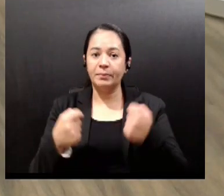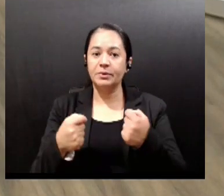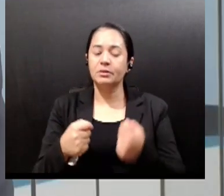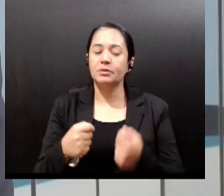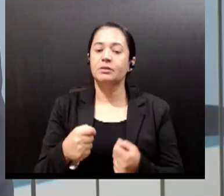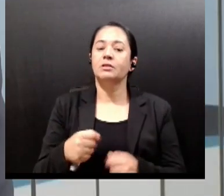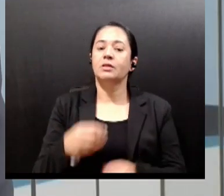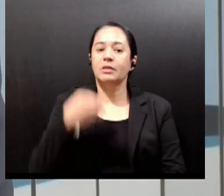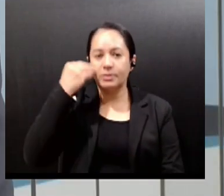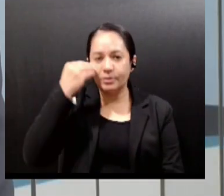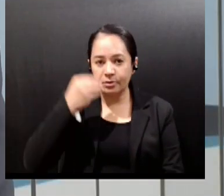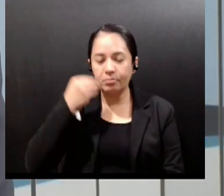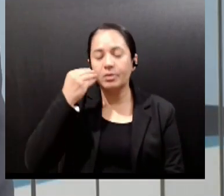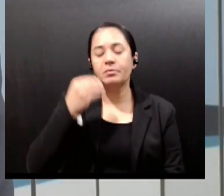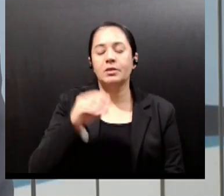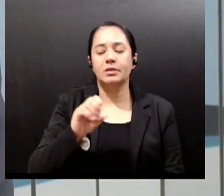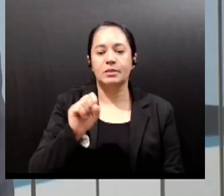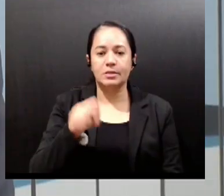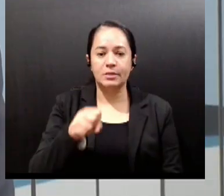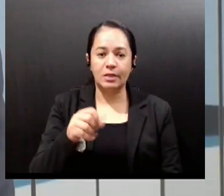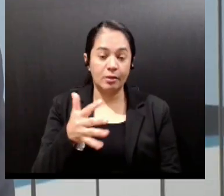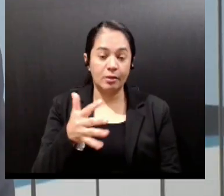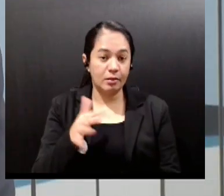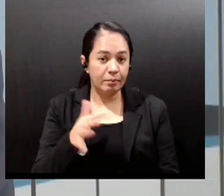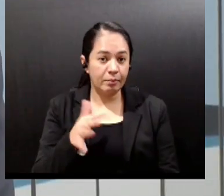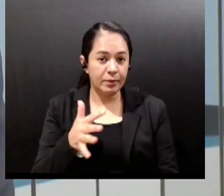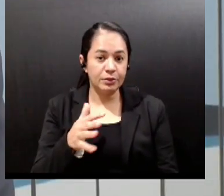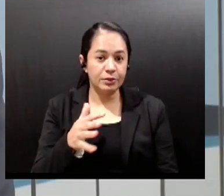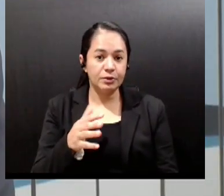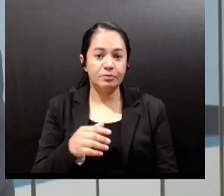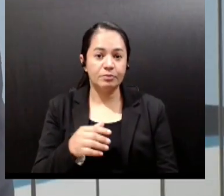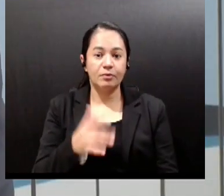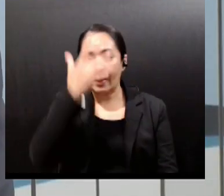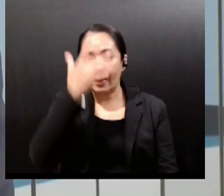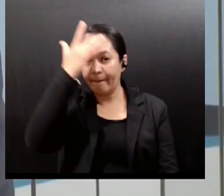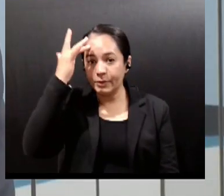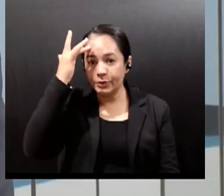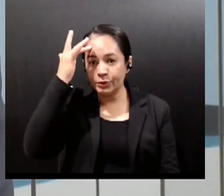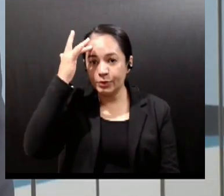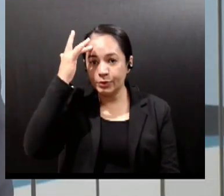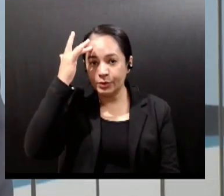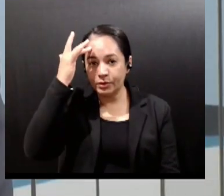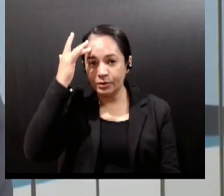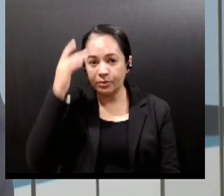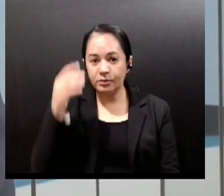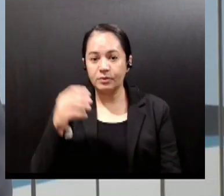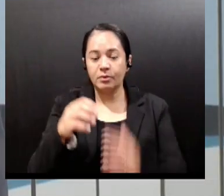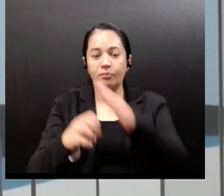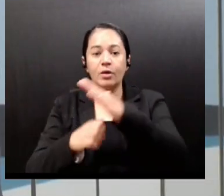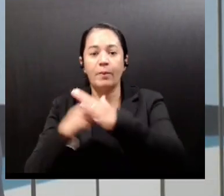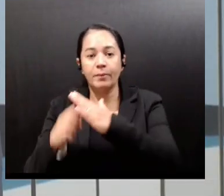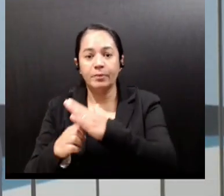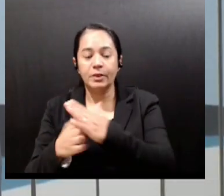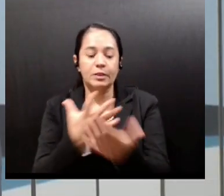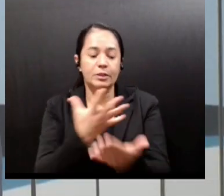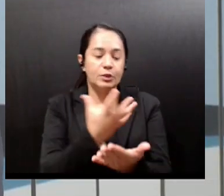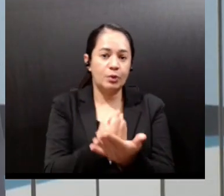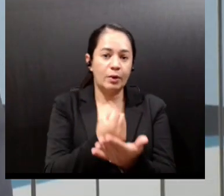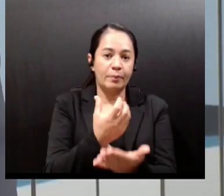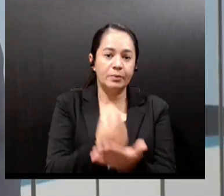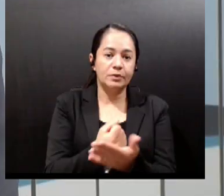experiência. Isso, vai depender de quem, da empresa, do aplicativo, e vai depender também